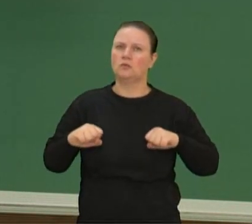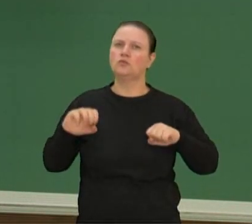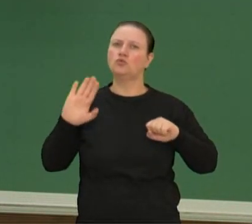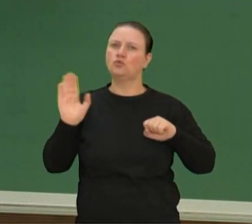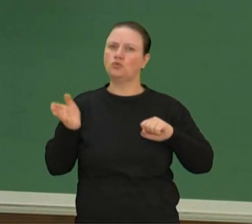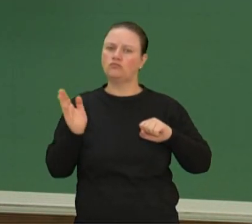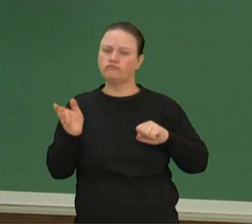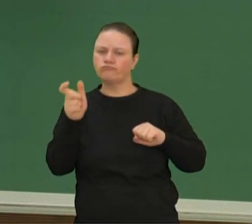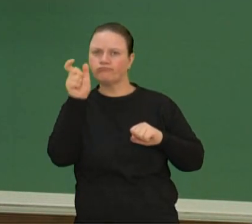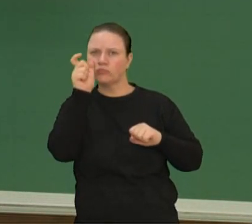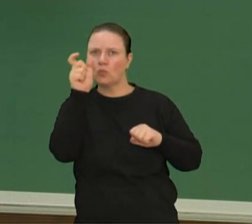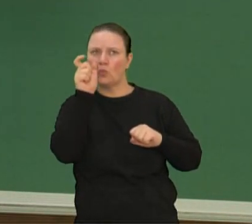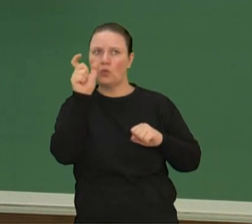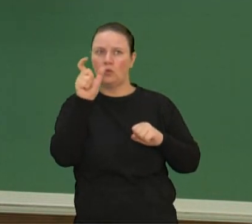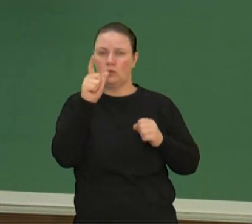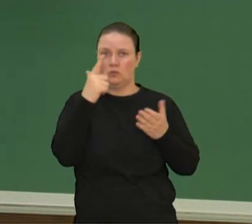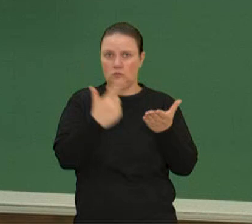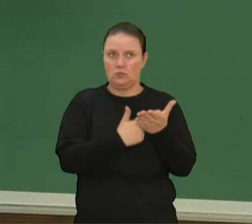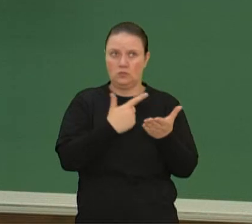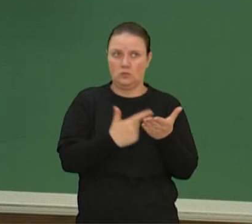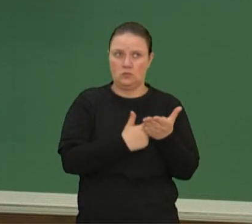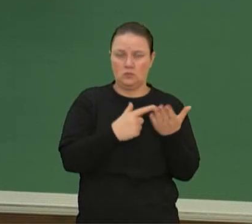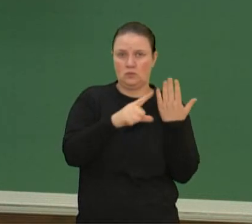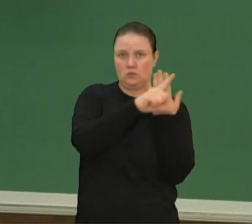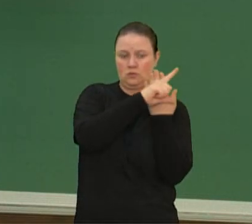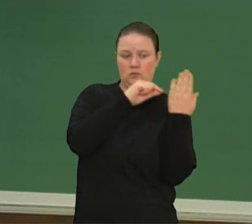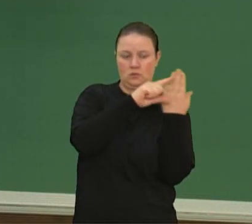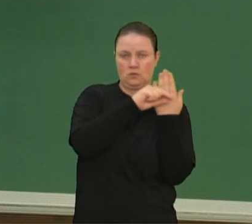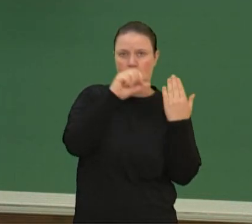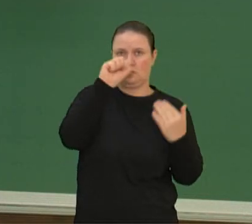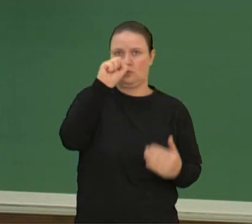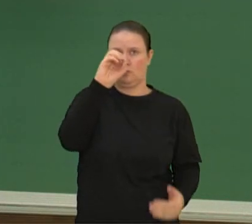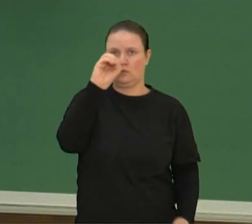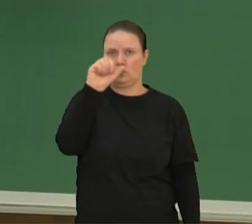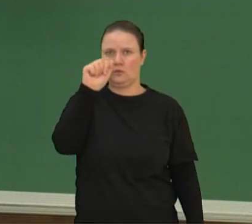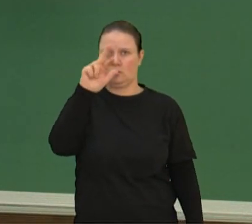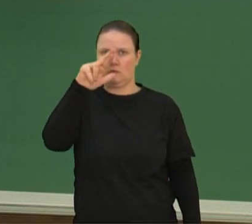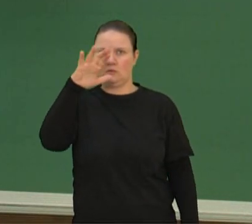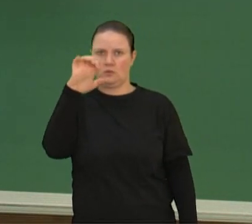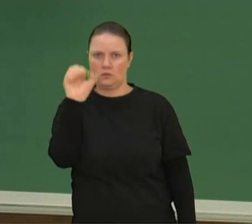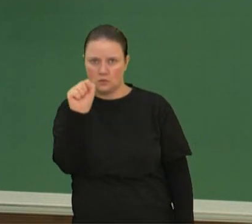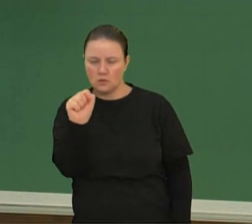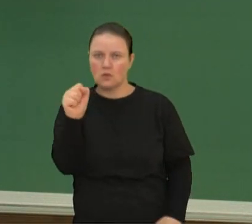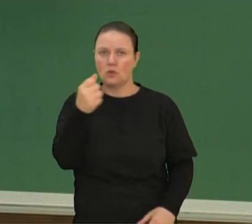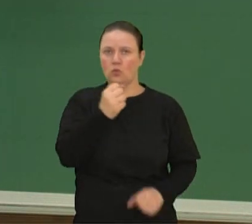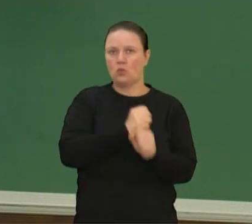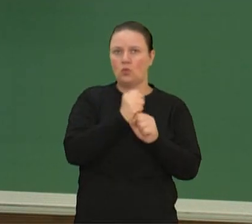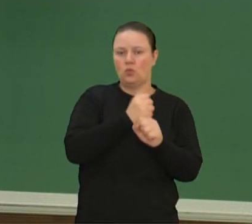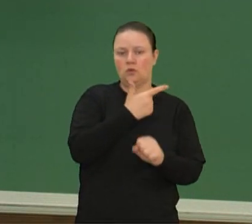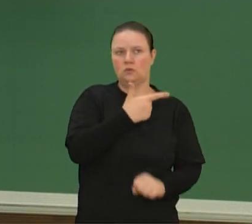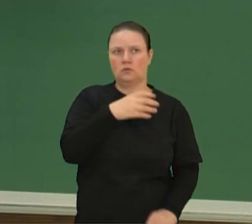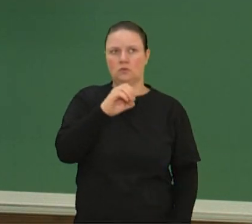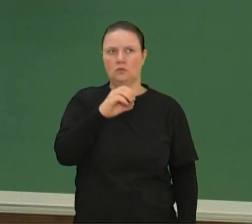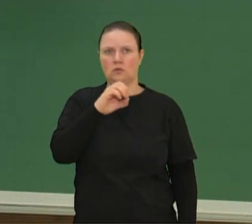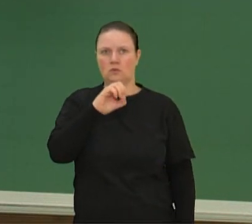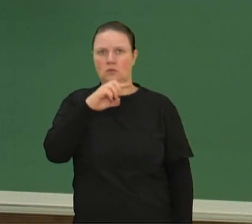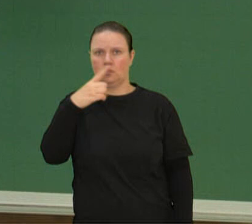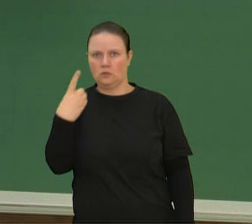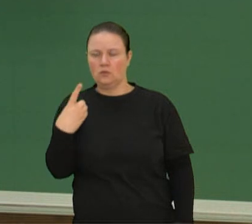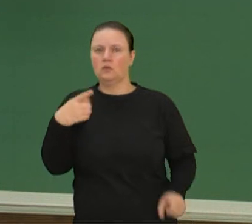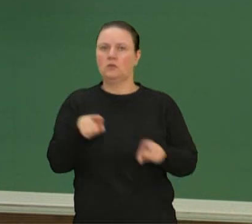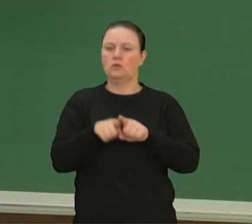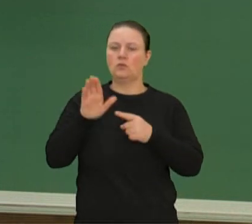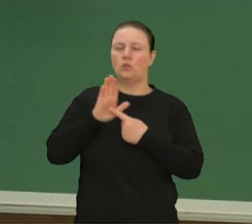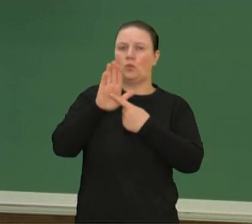caráter. Então, aí no livro de Soares, 2001, Educação Física, Raízes Europeias e Brasil, ela vai fazer esse apontamento,